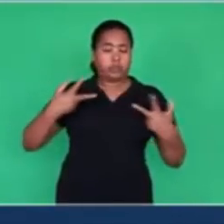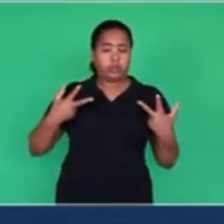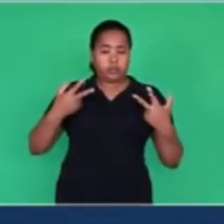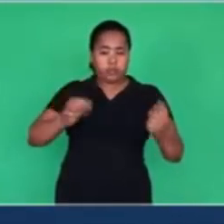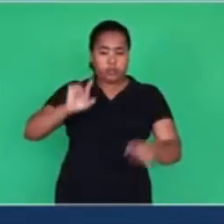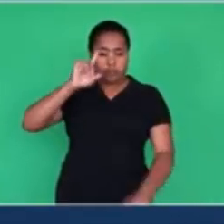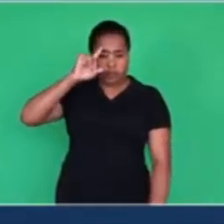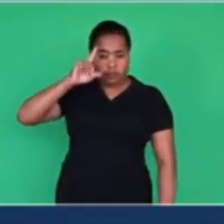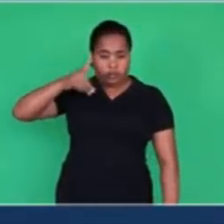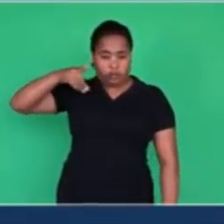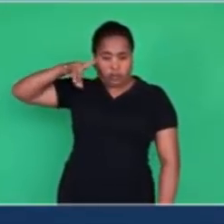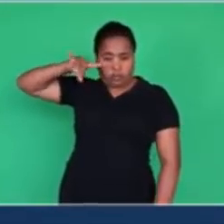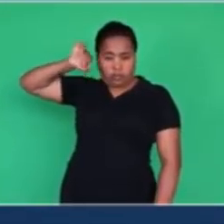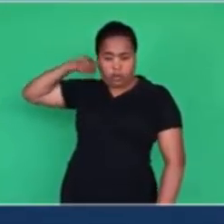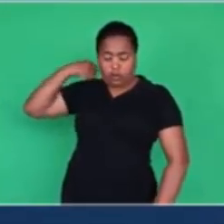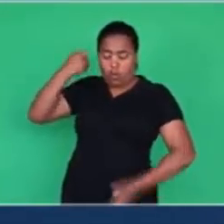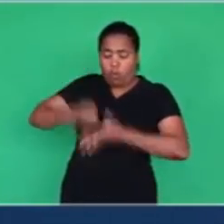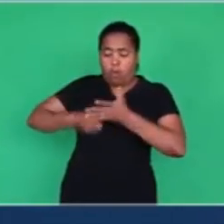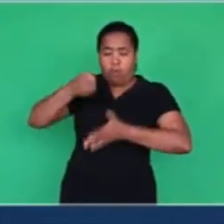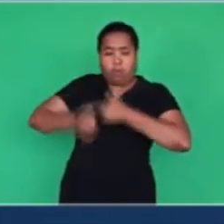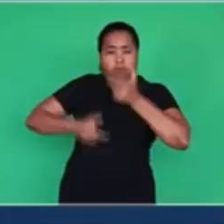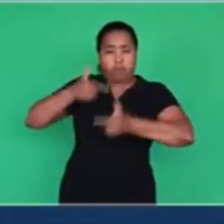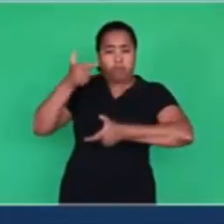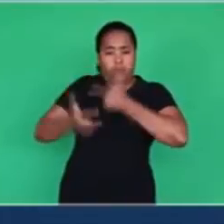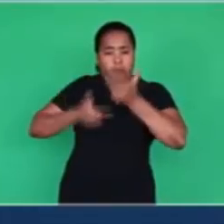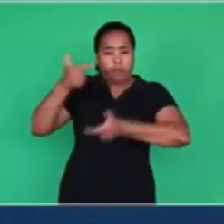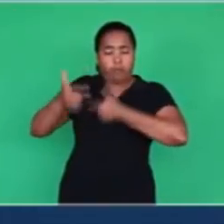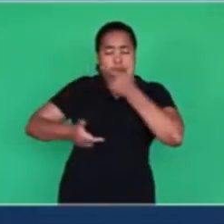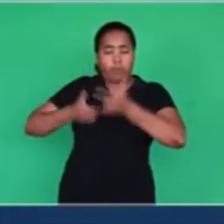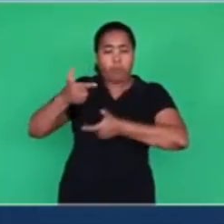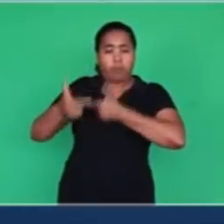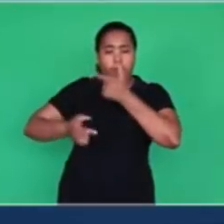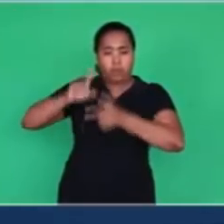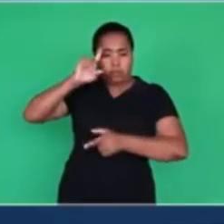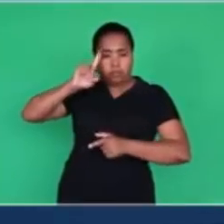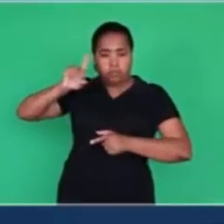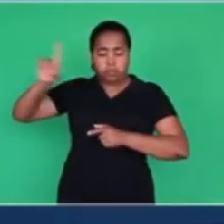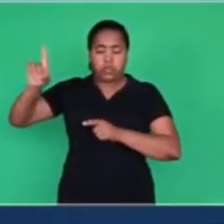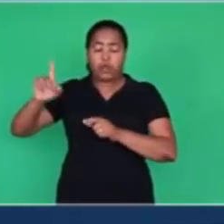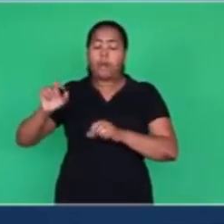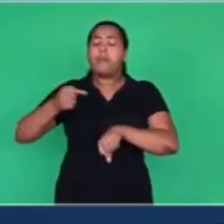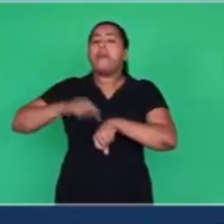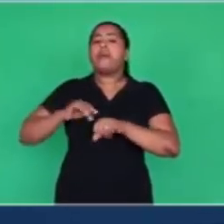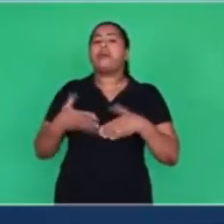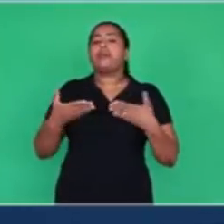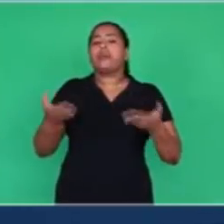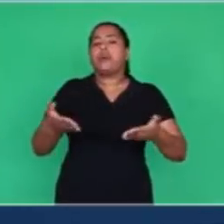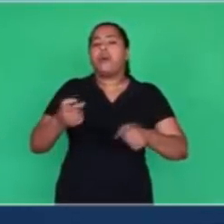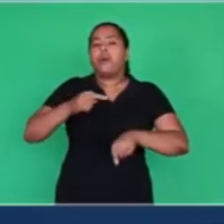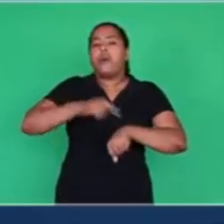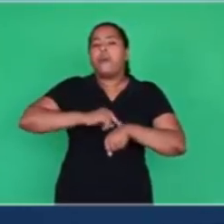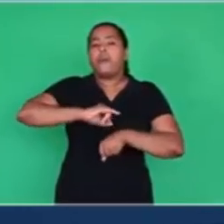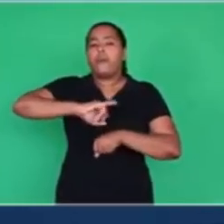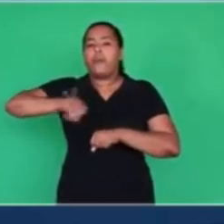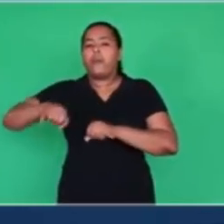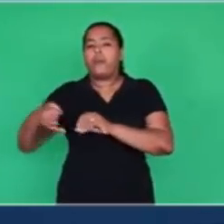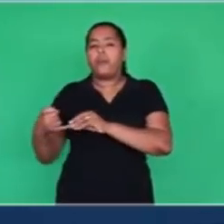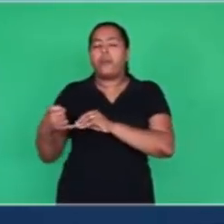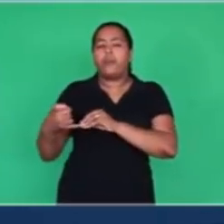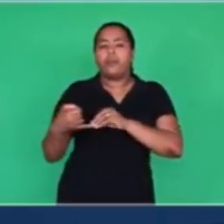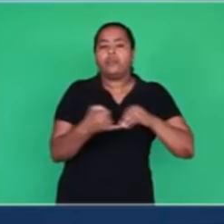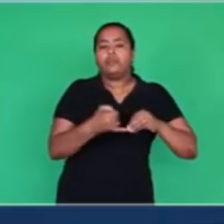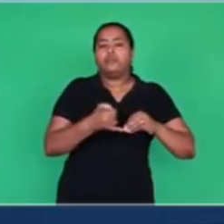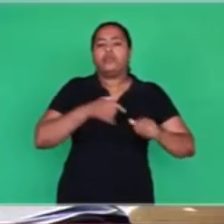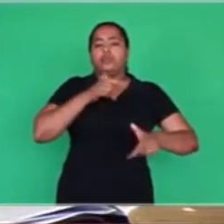pelejou no dia da batalha. Qual foi o dia da batalha? O dia foi quando Josué estava naquela batalha contra os seus inimigos,